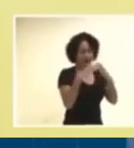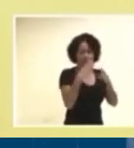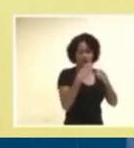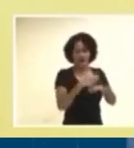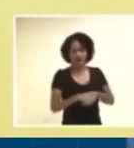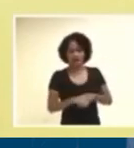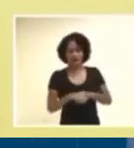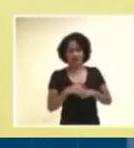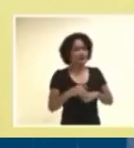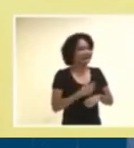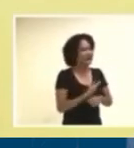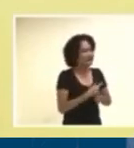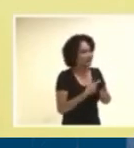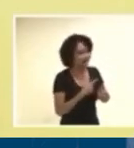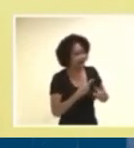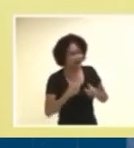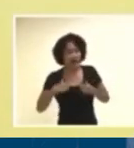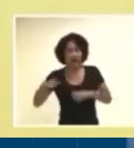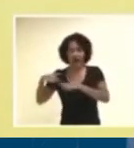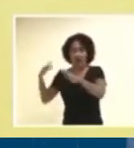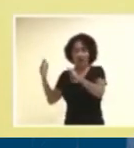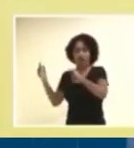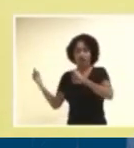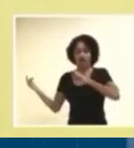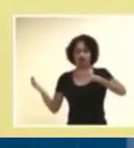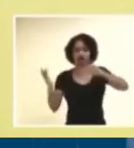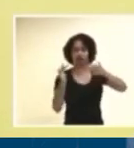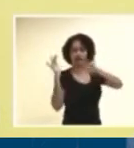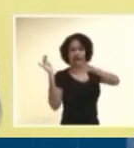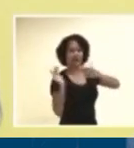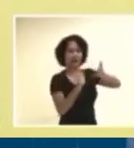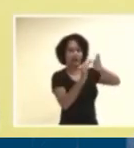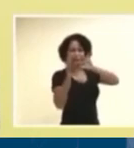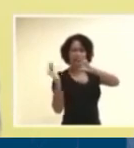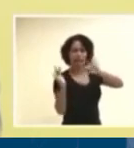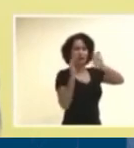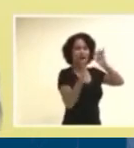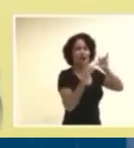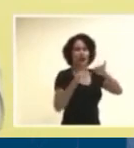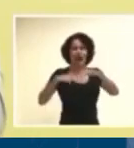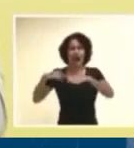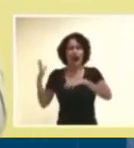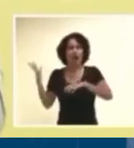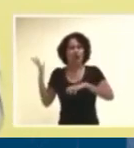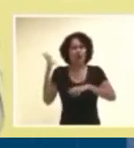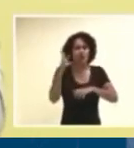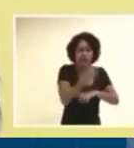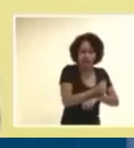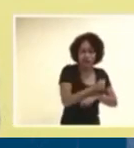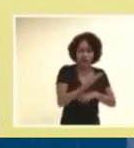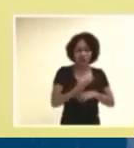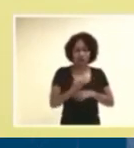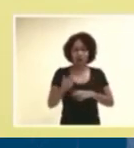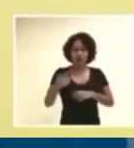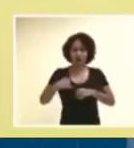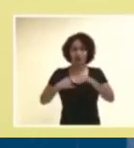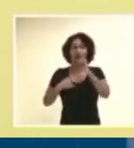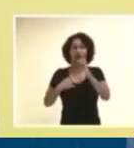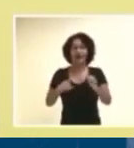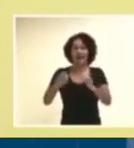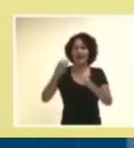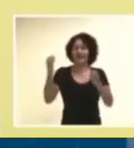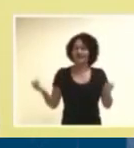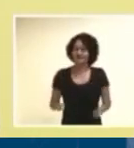Sim. Um grande cortejo de carnaval. Sim. Em novembro. Poxa, que lindo. Grande cortejo. Então, anunciando 2022. Então. Viva